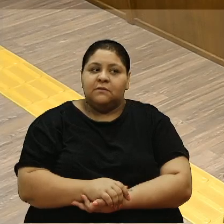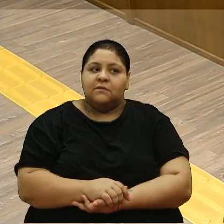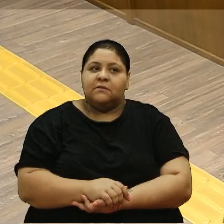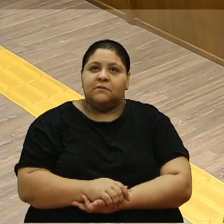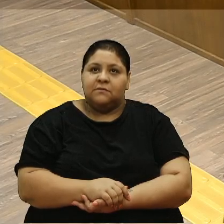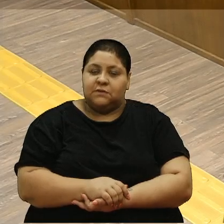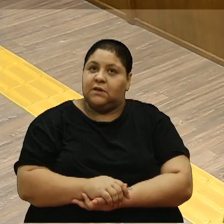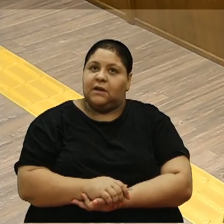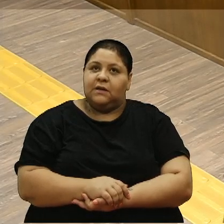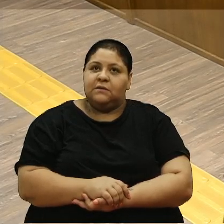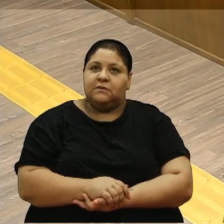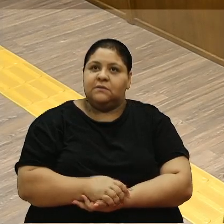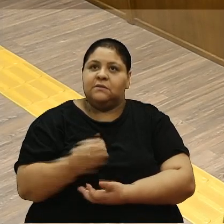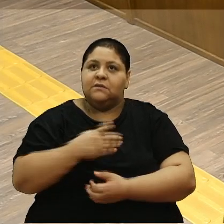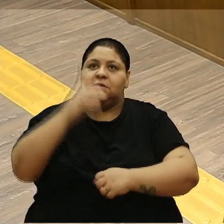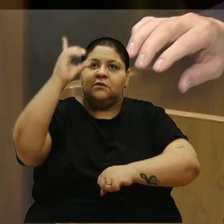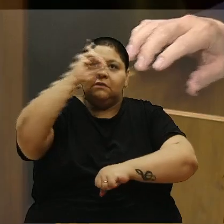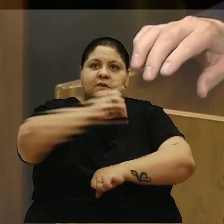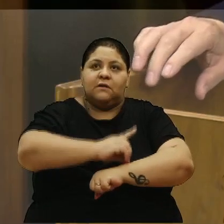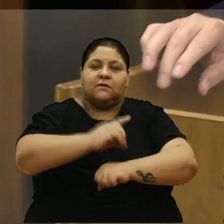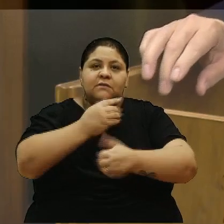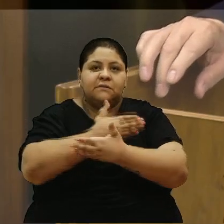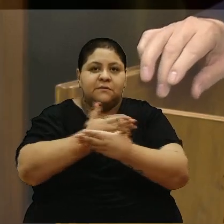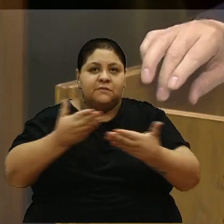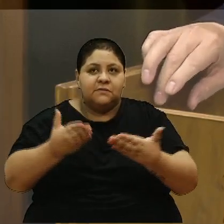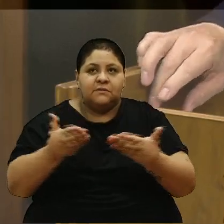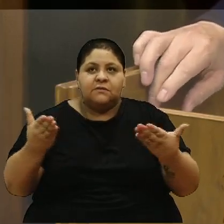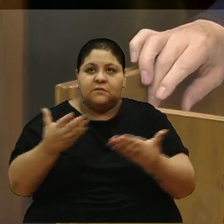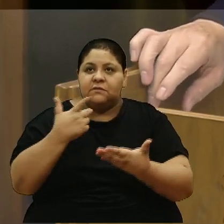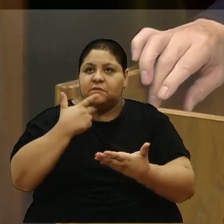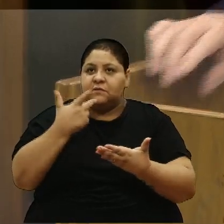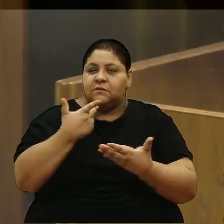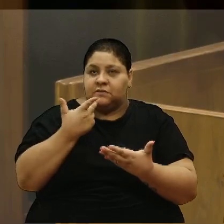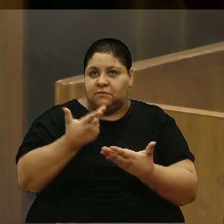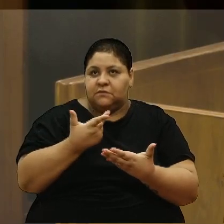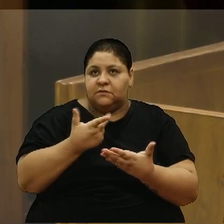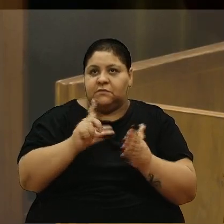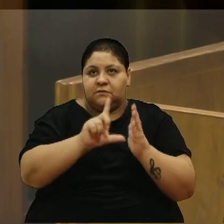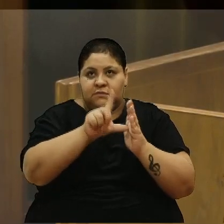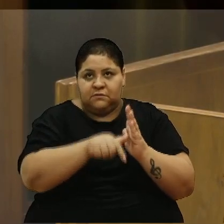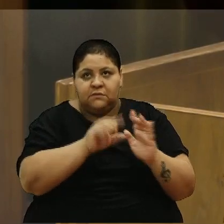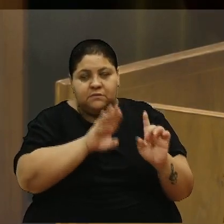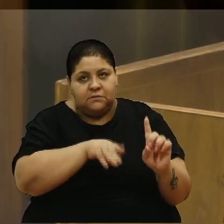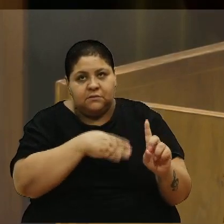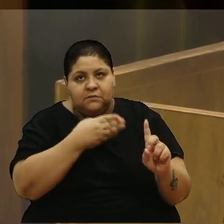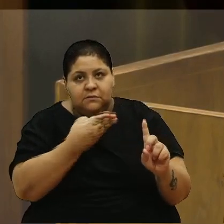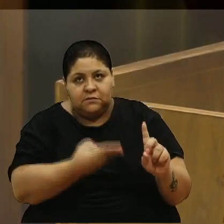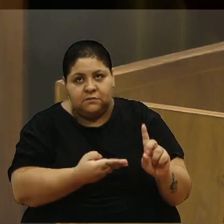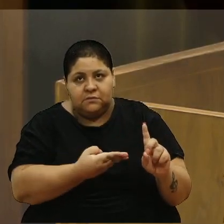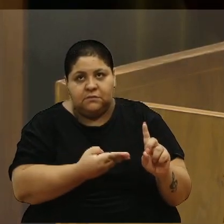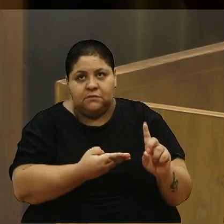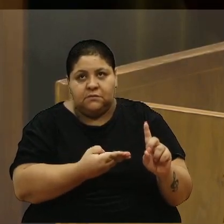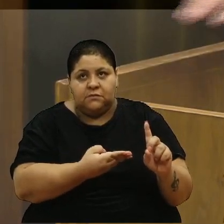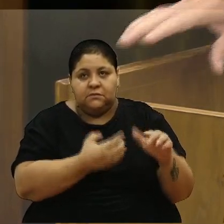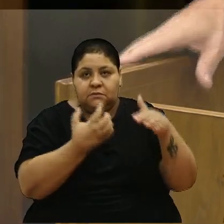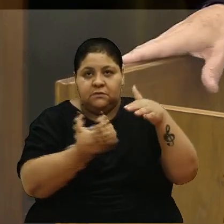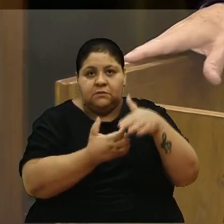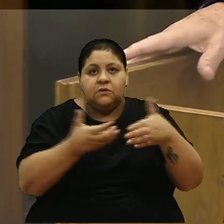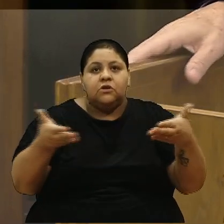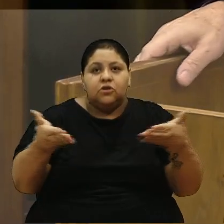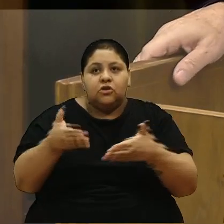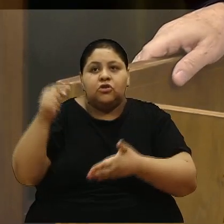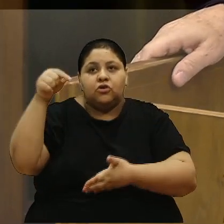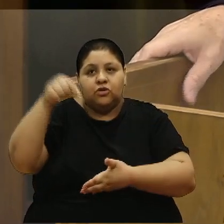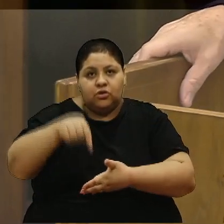Muito bom dia, senhoras e senhores. Eu quero dizer que depois da homenagem à Autotrave, nós